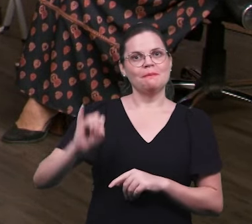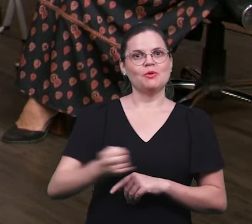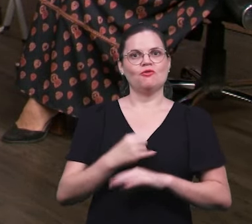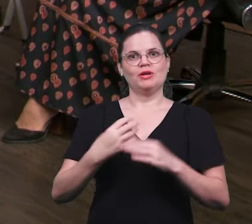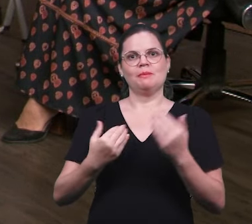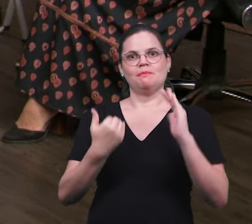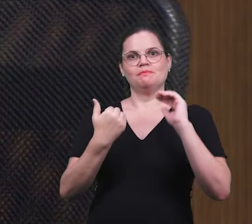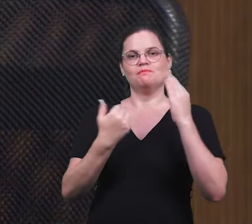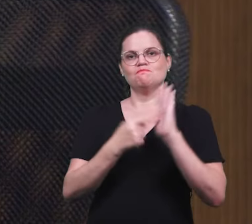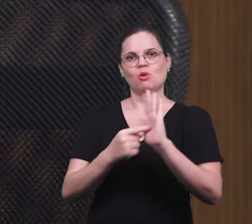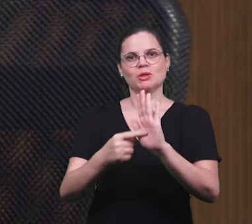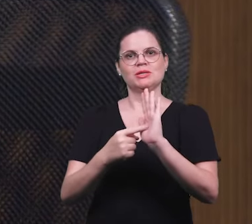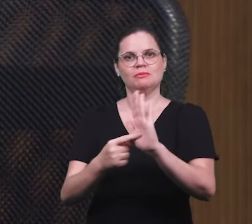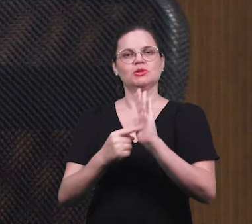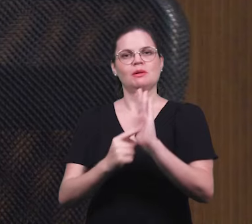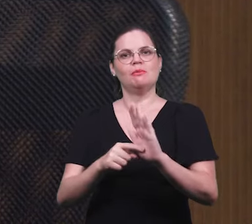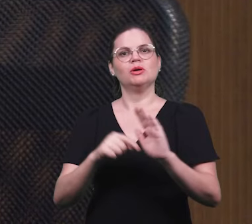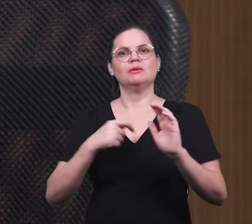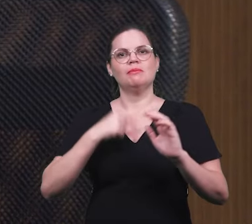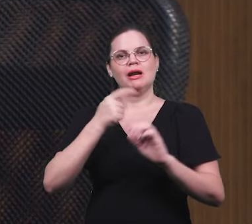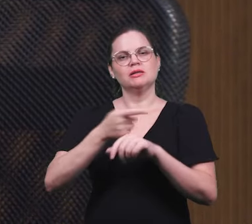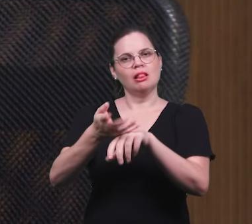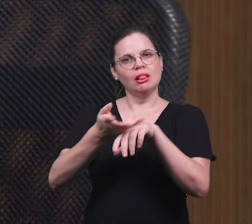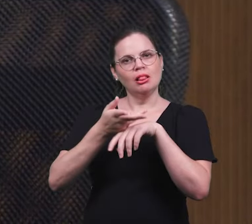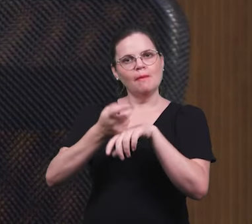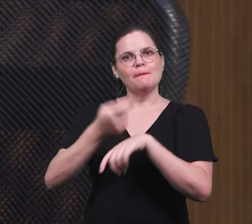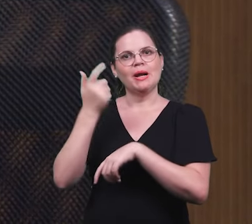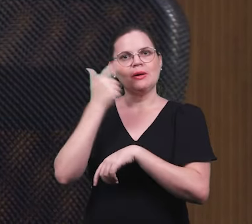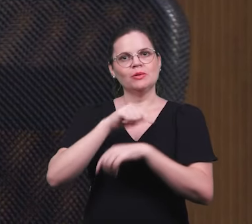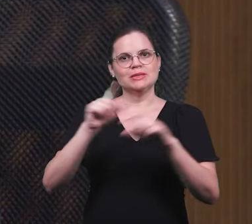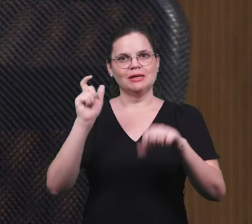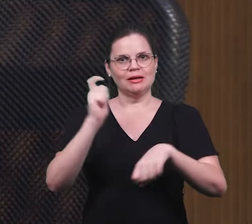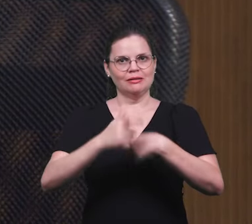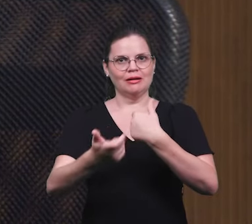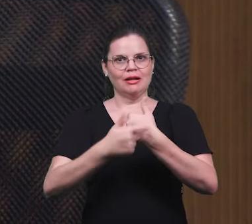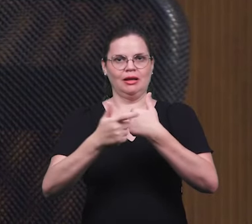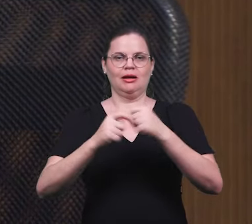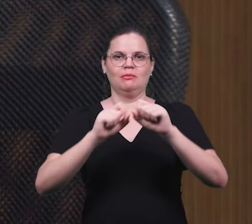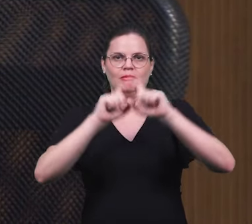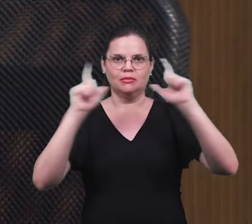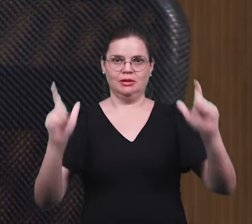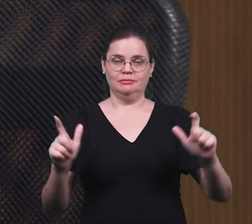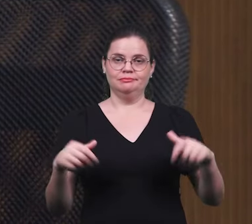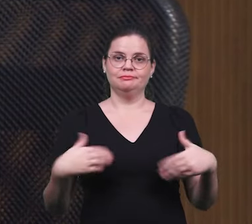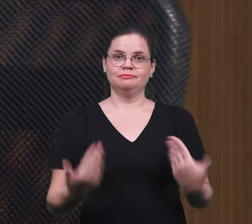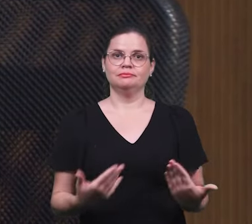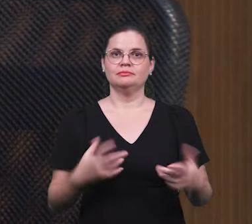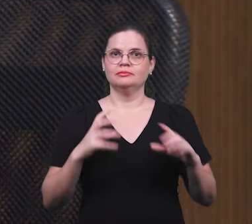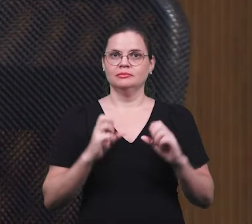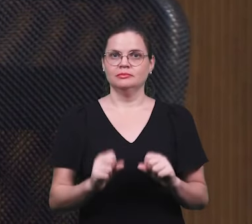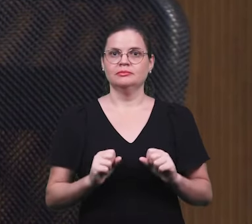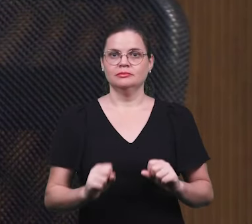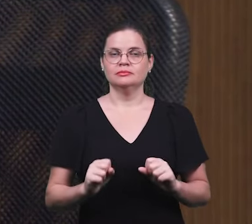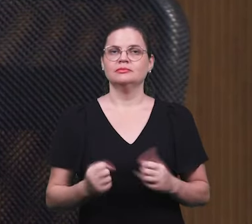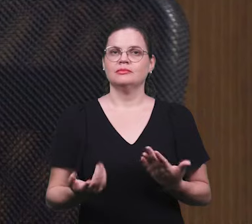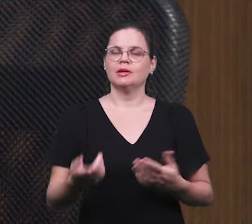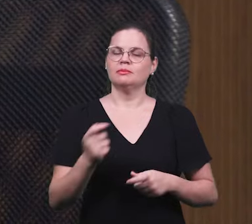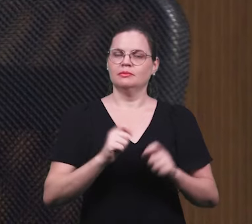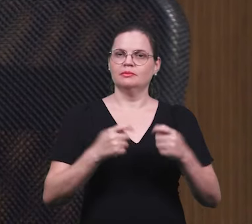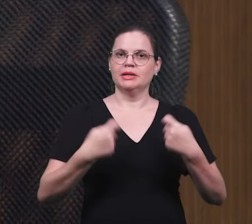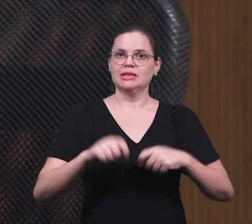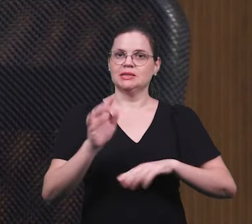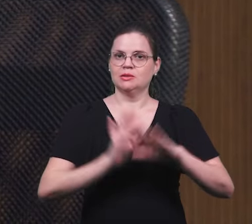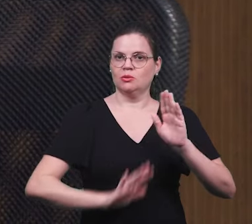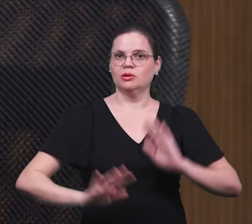nós também consumimos, ao que nós falamos, e isso pode chegar até nós, e nós precisamos ter esse cuidado